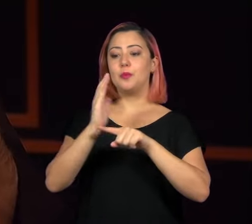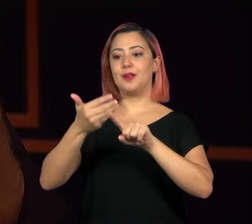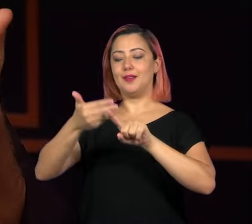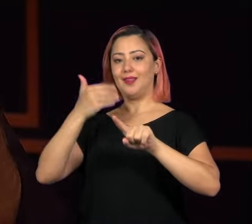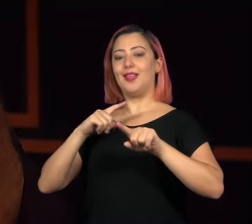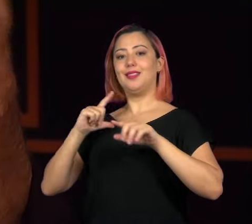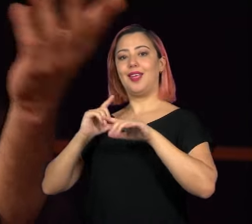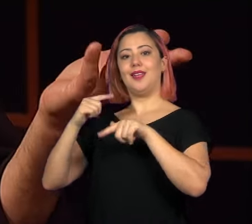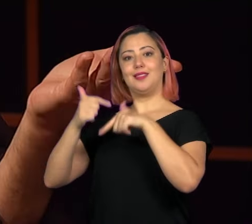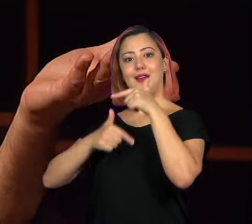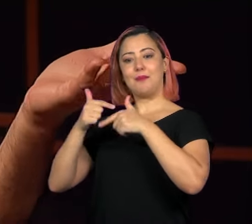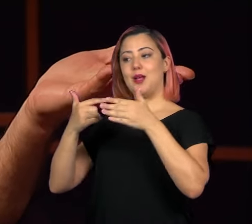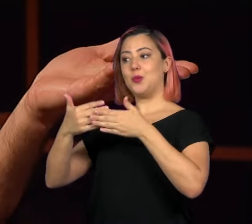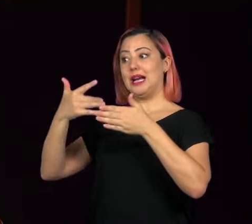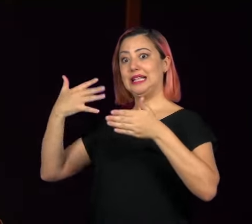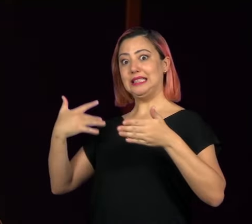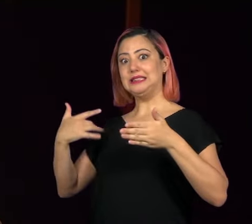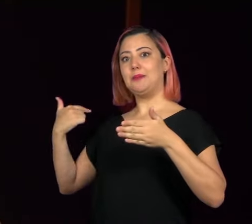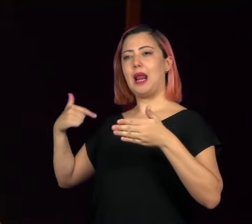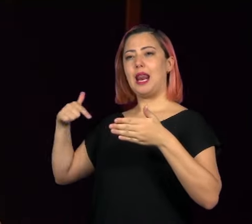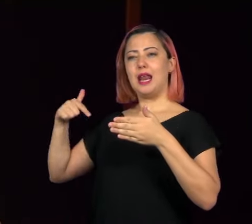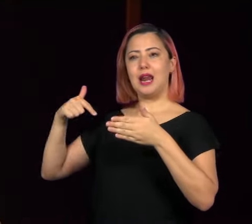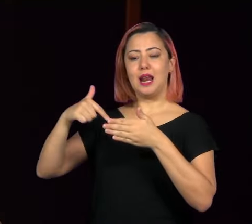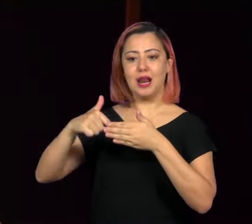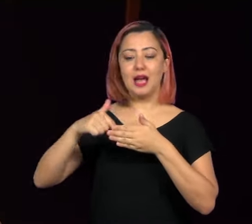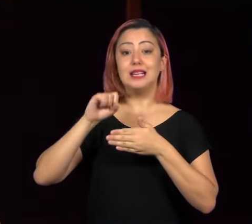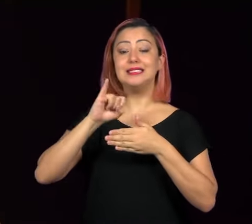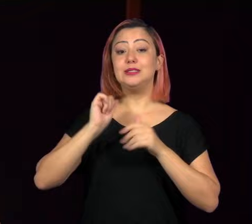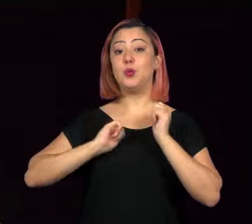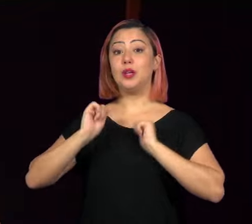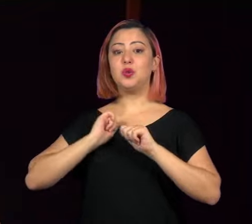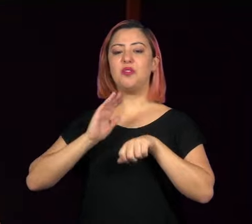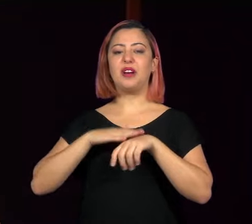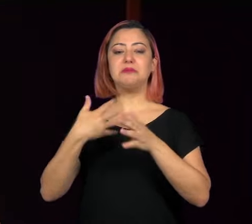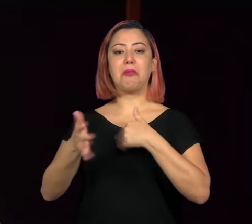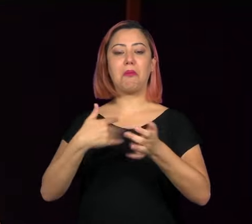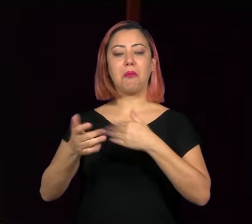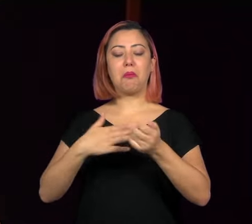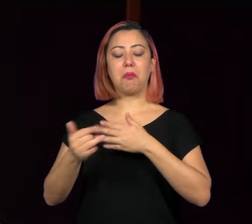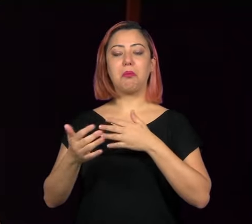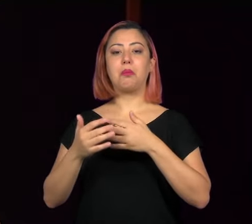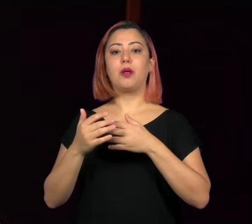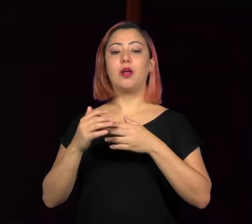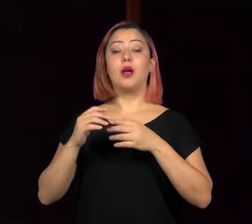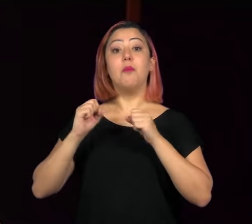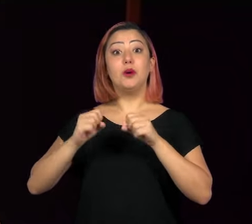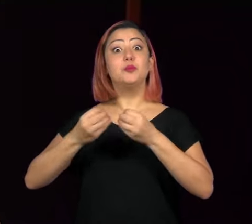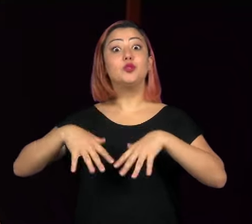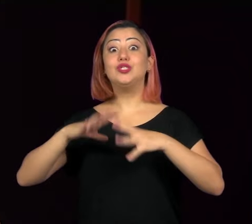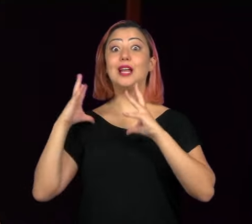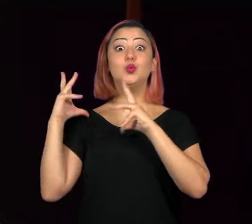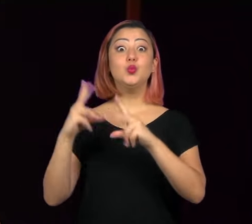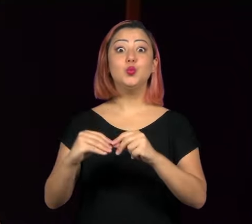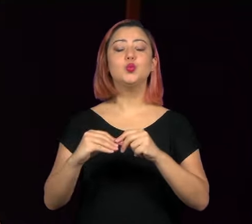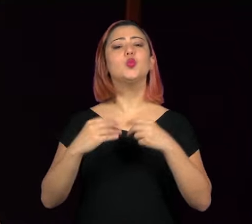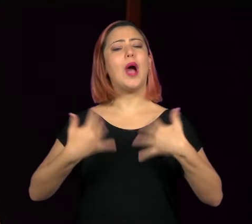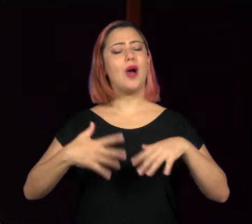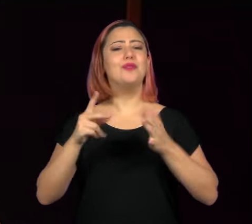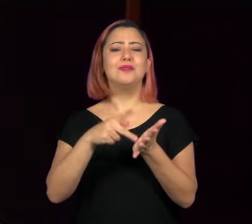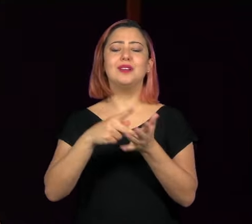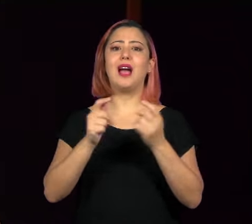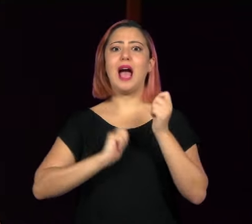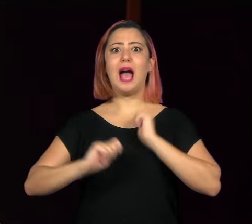desenvolvido por outras pessoas há muito tempo. Realmente, é uma enorme responsabilidade, não? Exige uma dedicação completa para